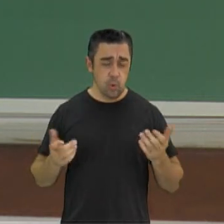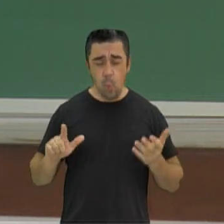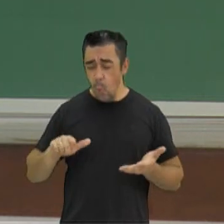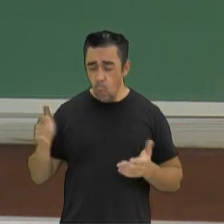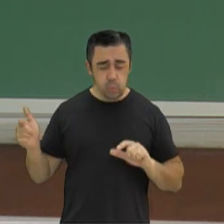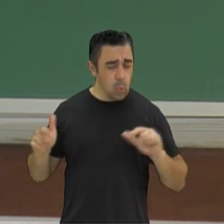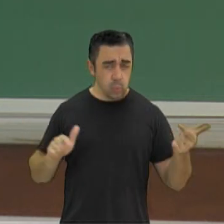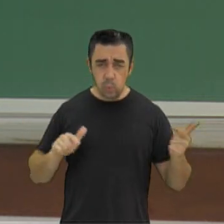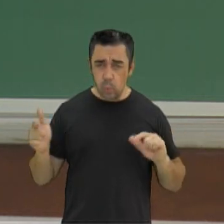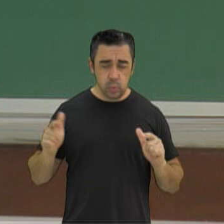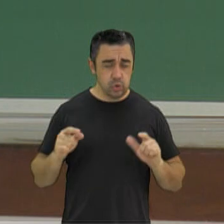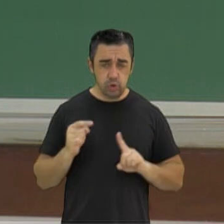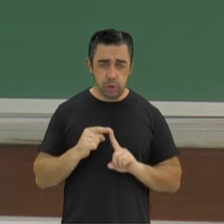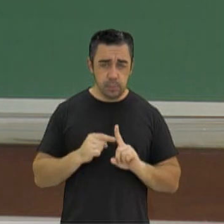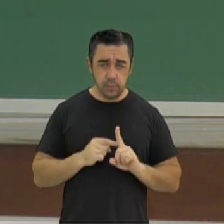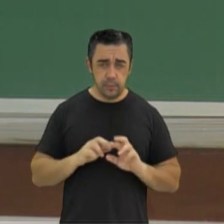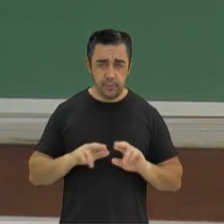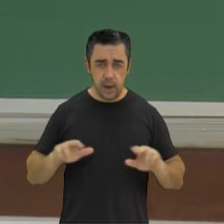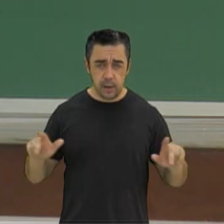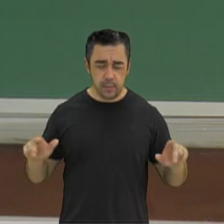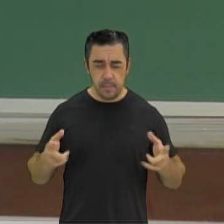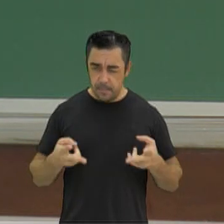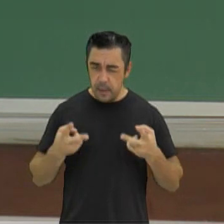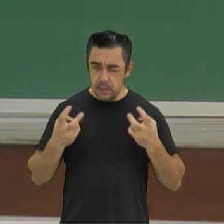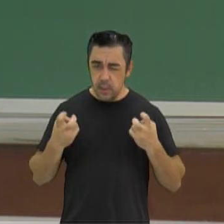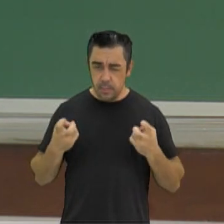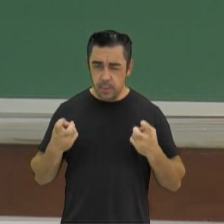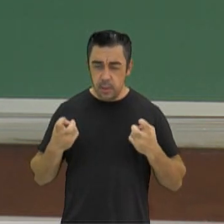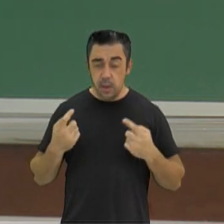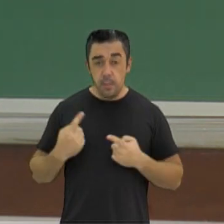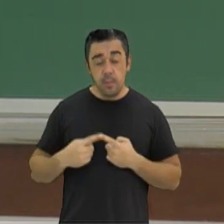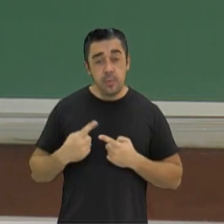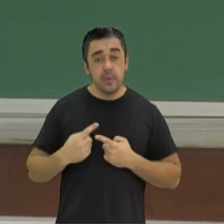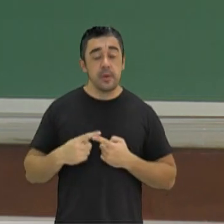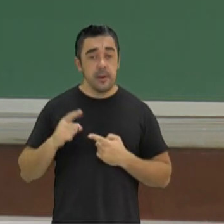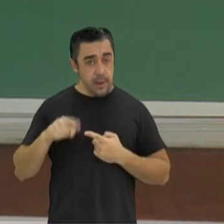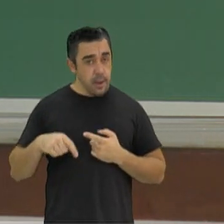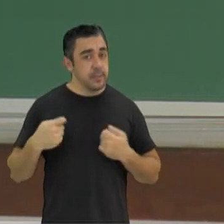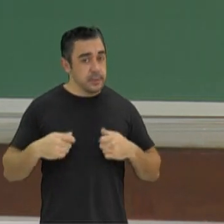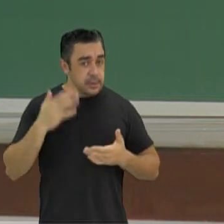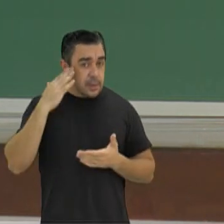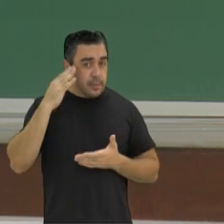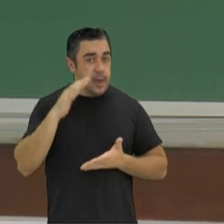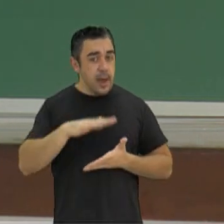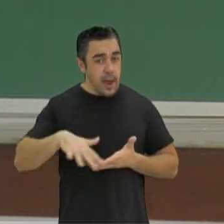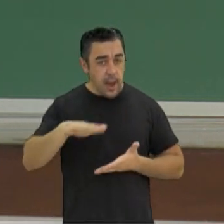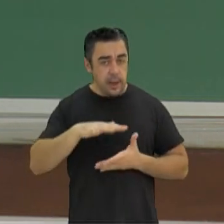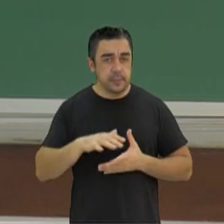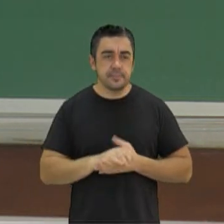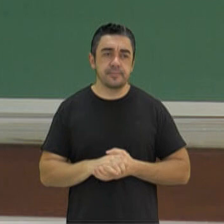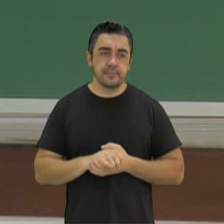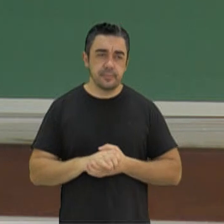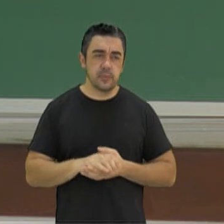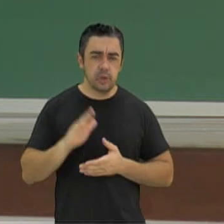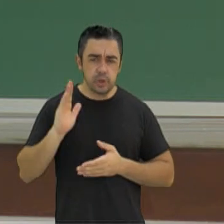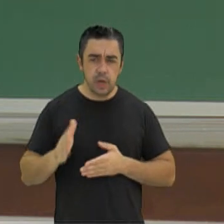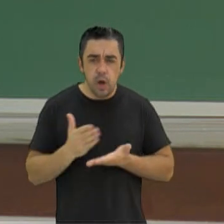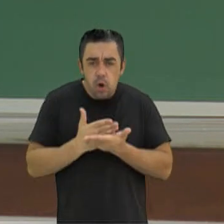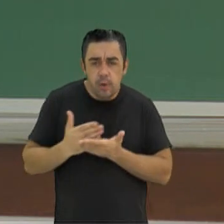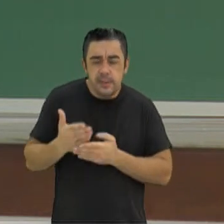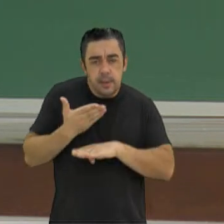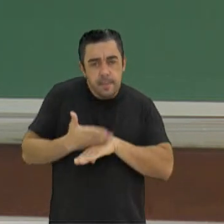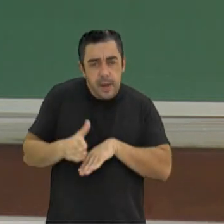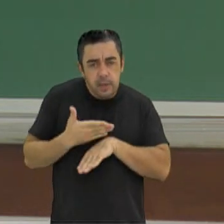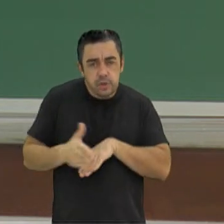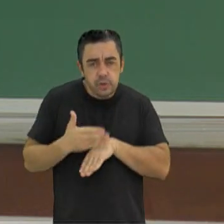outro qualquer polígono. Prestando bem atenção nisso, porque a gente depende muito dessas áreas, tá? Vamos em frente, então, já praticando, fazendo um